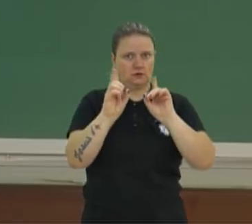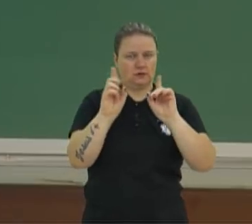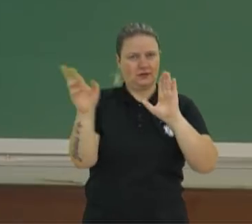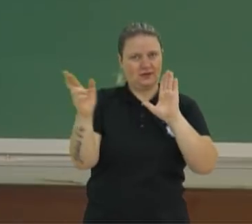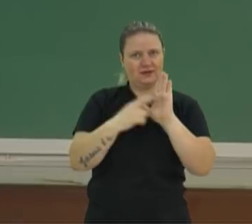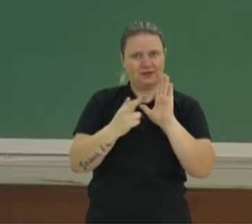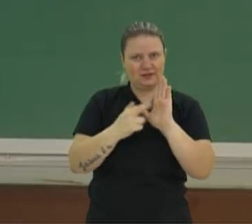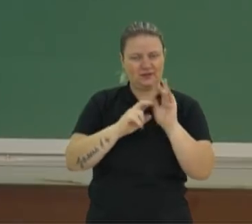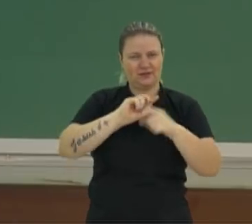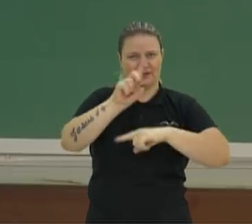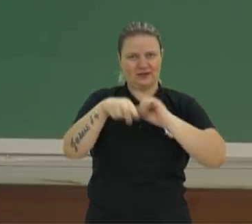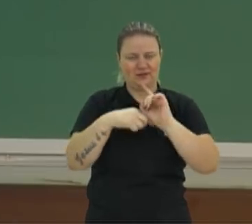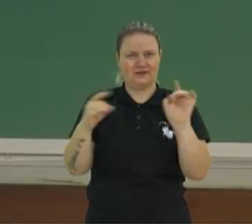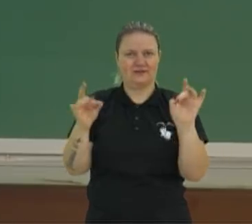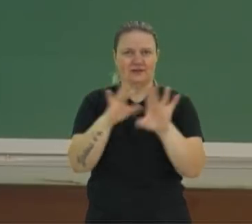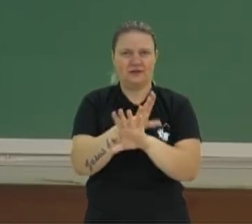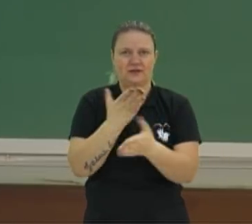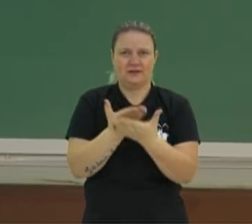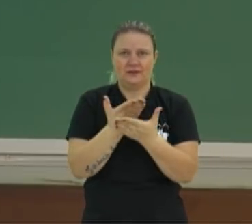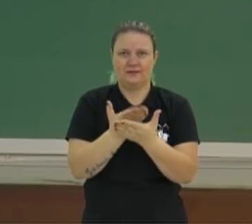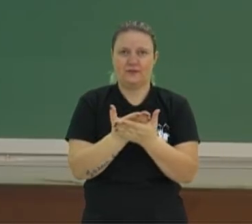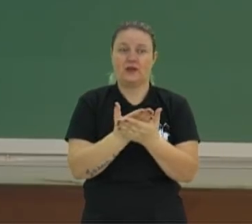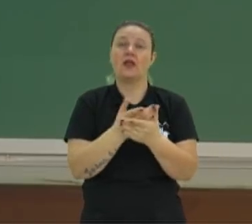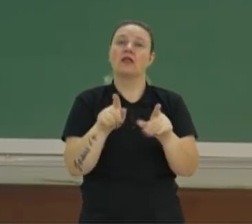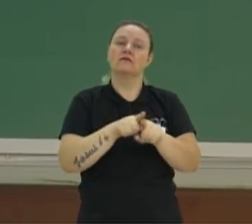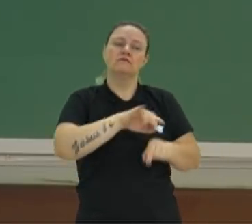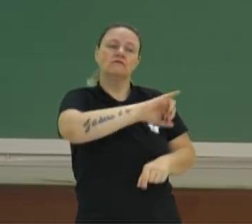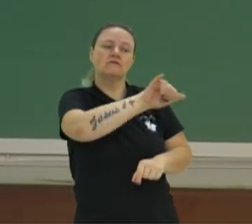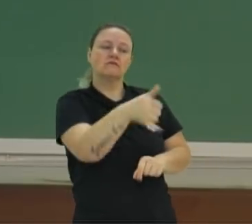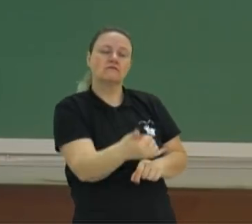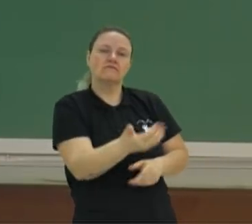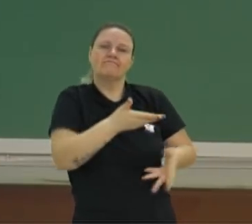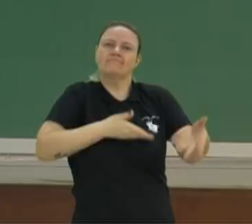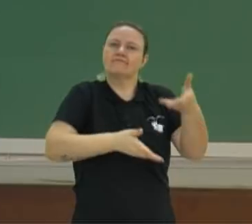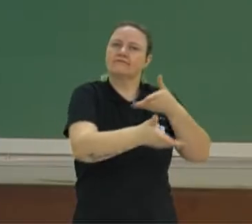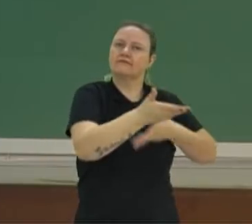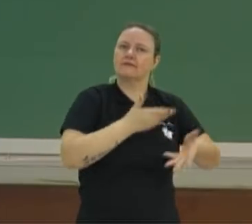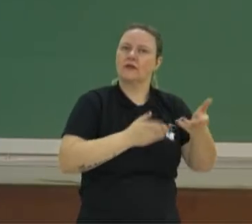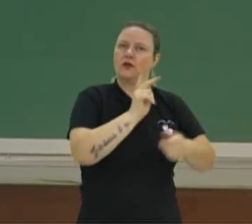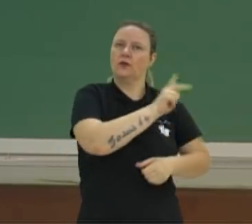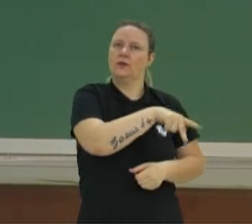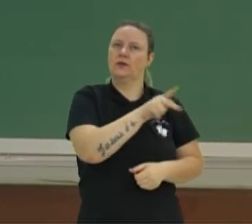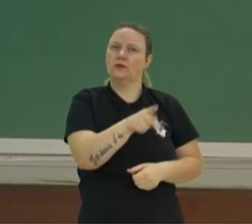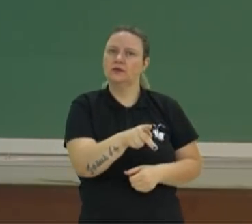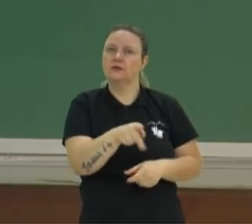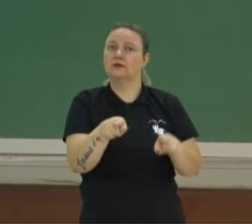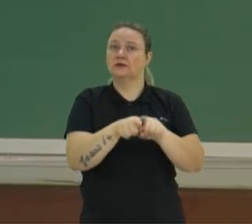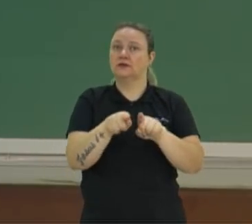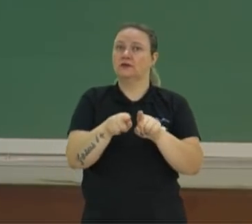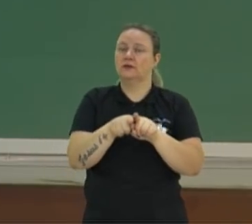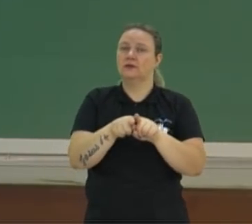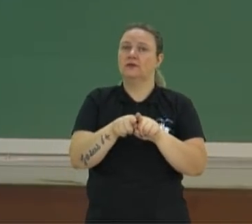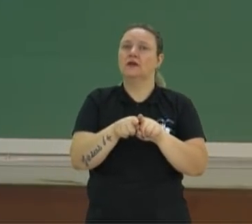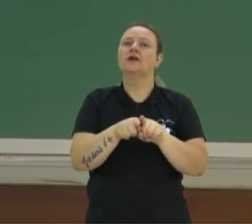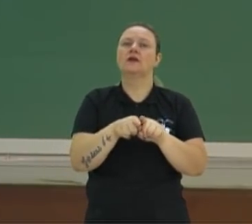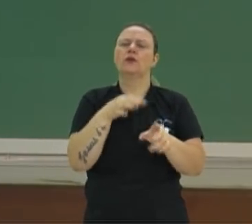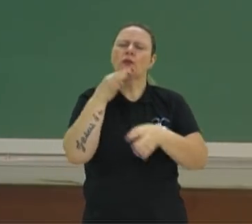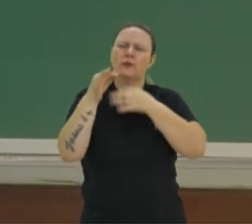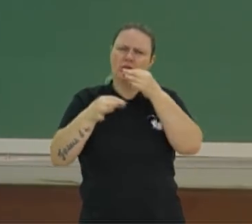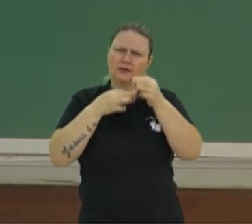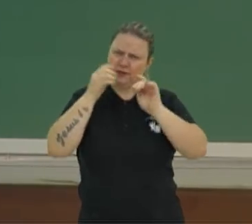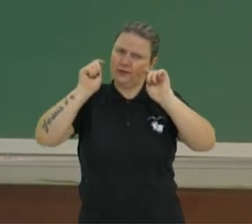aqui. Também aproveite e interaja com o seu professor no mural, deixe sua dúvida, um comentário também sobre o conteúdo da